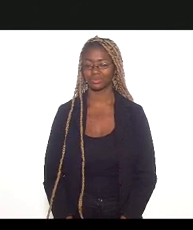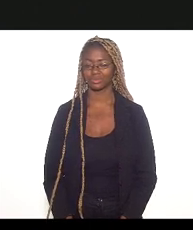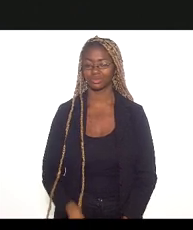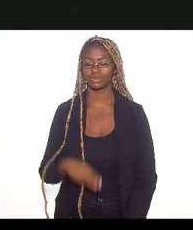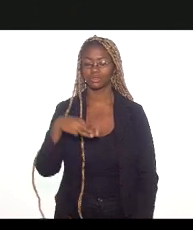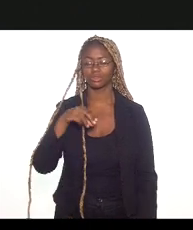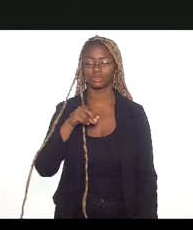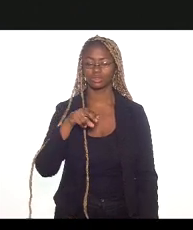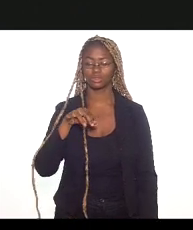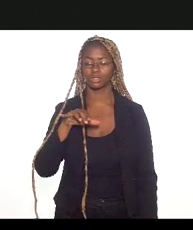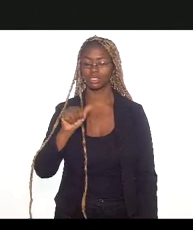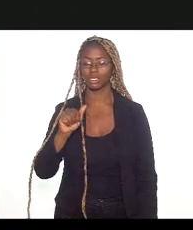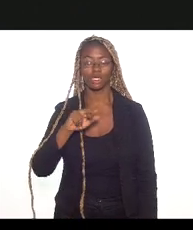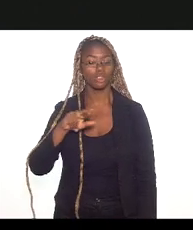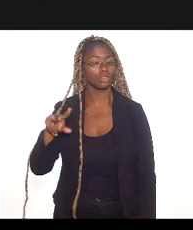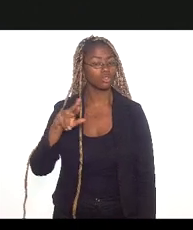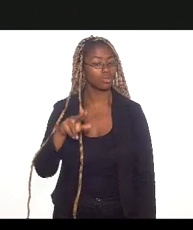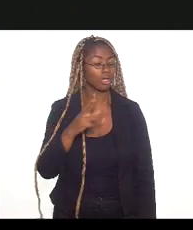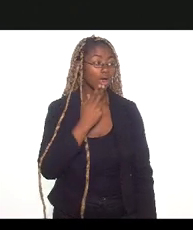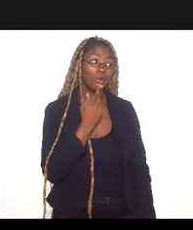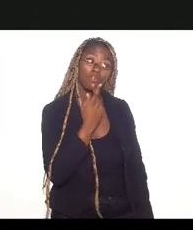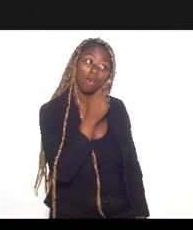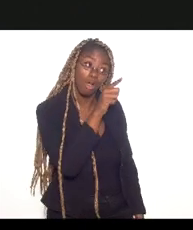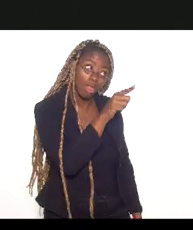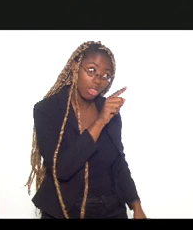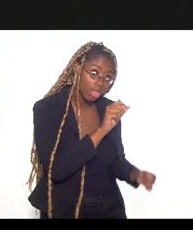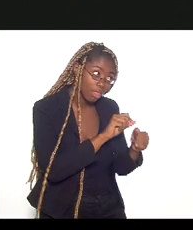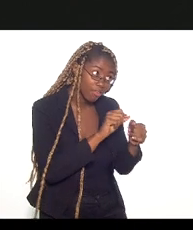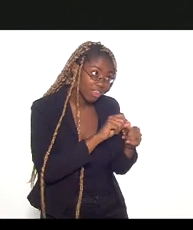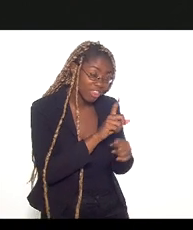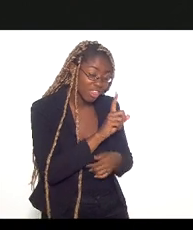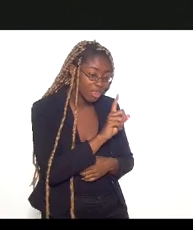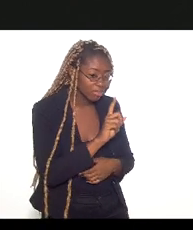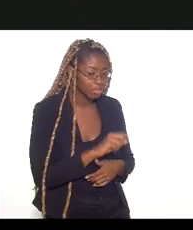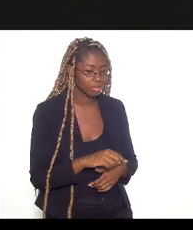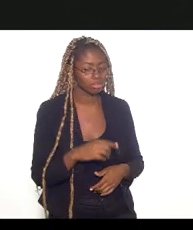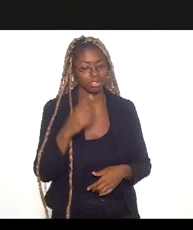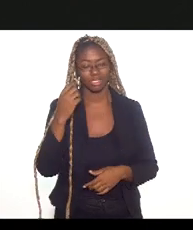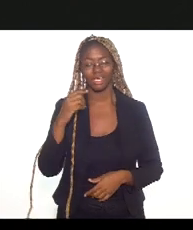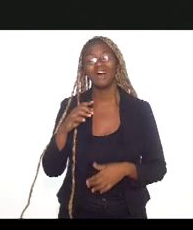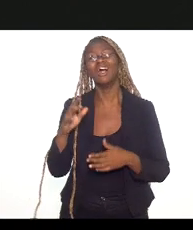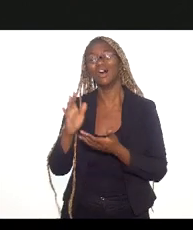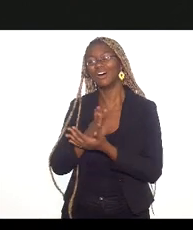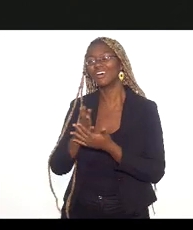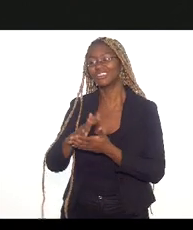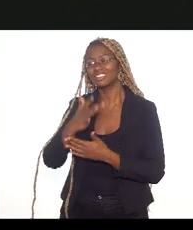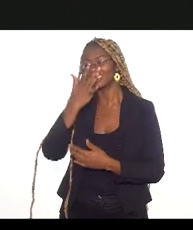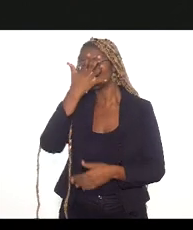Mônica, não é para você fazer aquilo que eu tinha dito. Você lá, esqueceu que o microfone estava aberto.